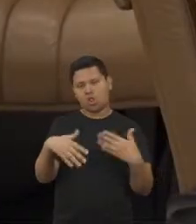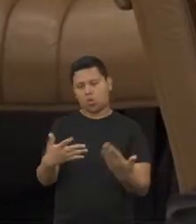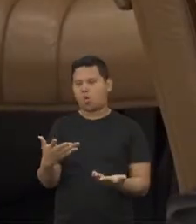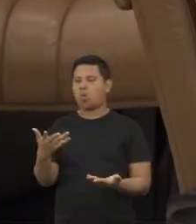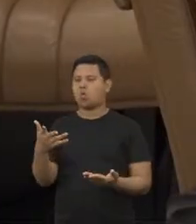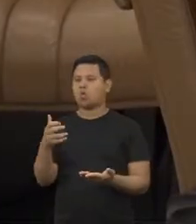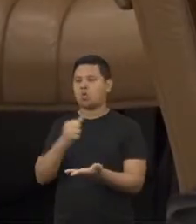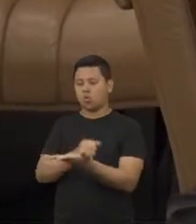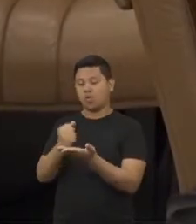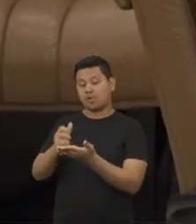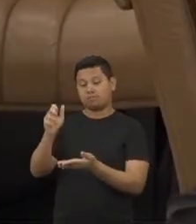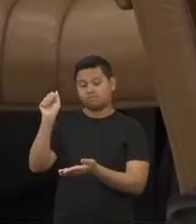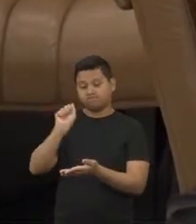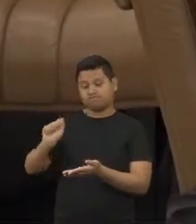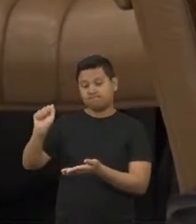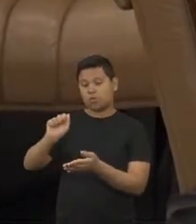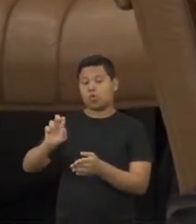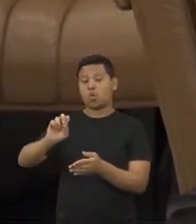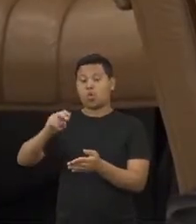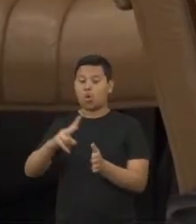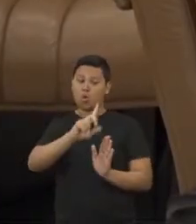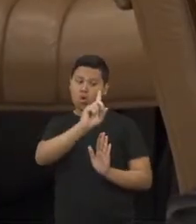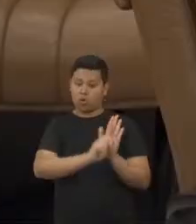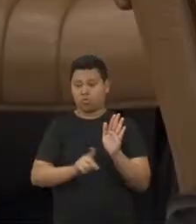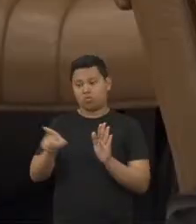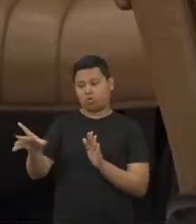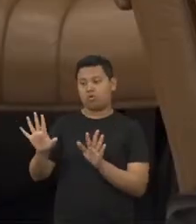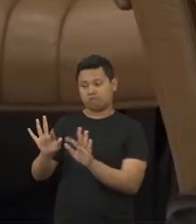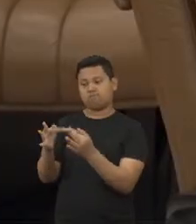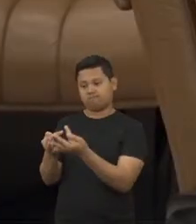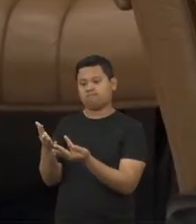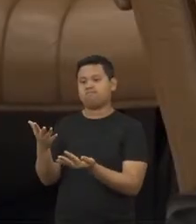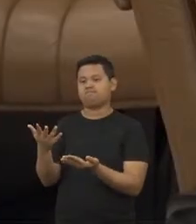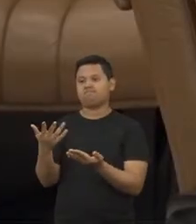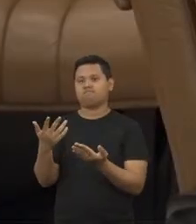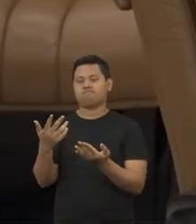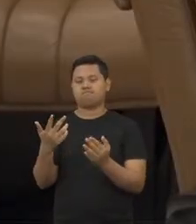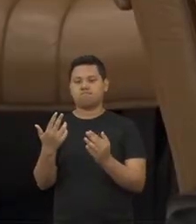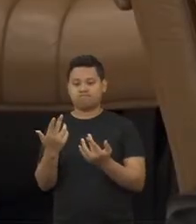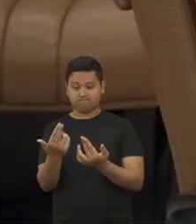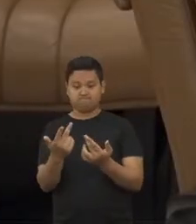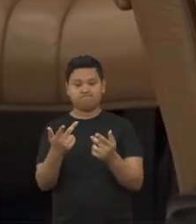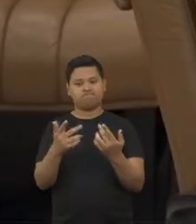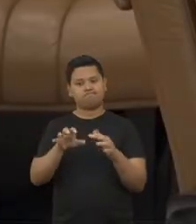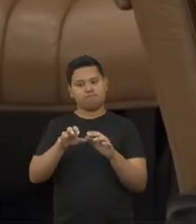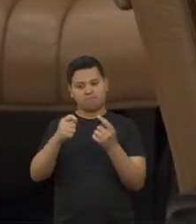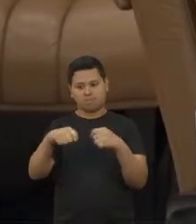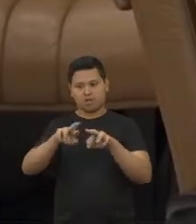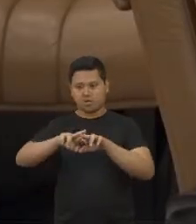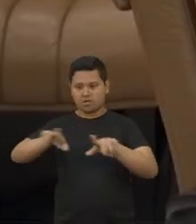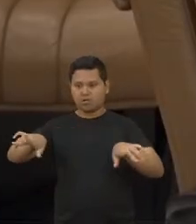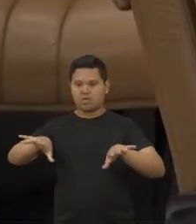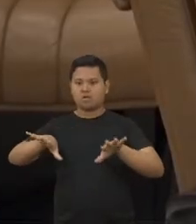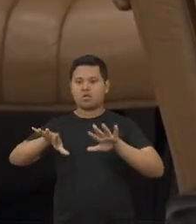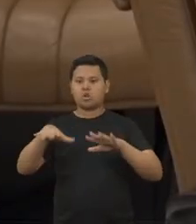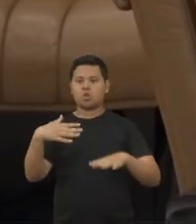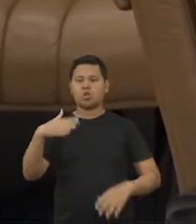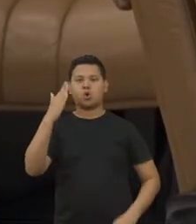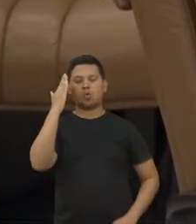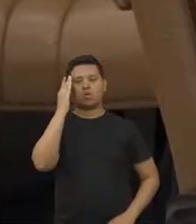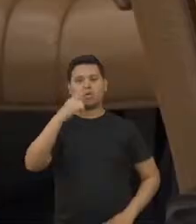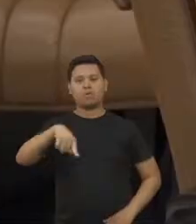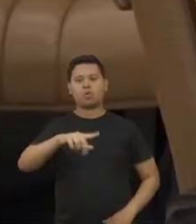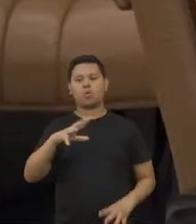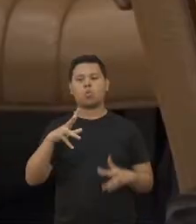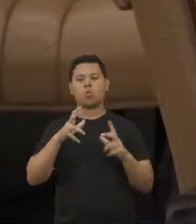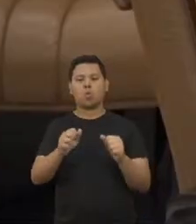por exemplo, ou um diretor que é parente de um assessor, mesmo que não sejam no mesmo órgão, sejam em órgãos diferentes. A gente também sabe, todo mundo conhece